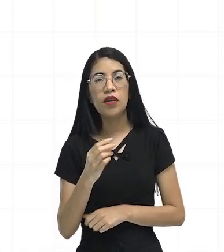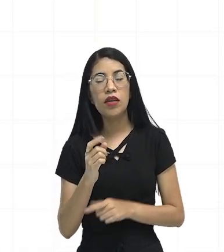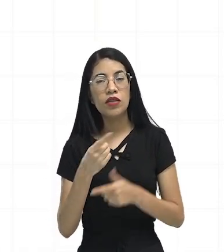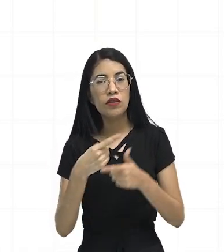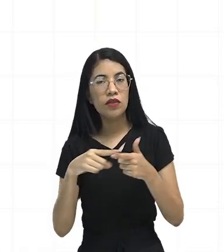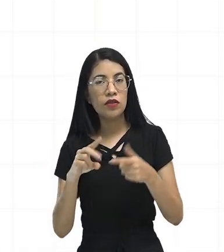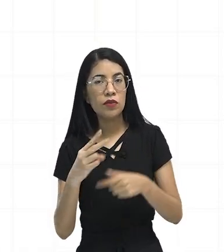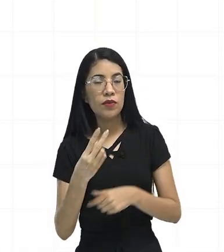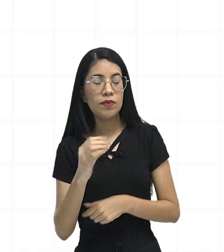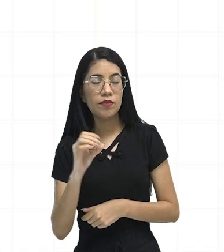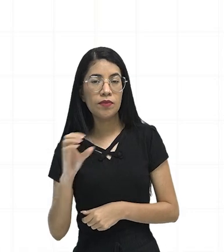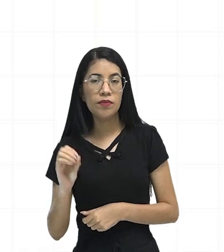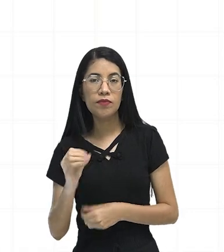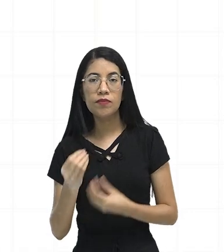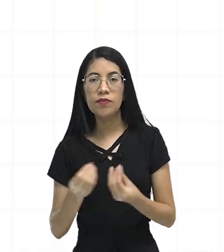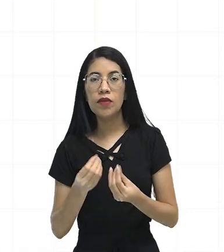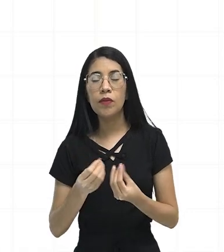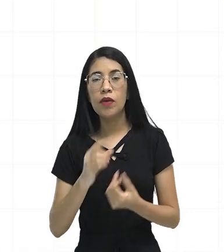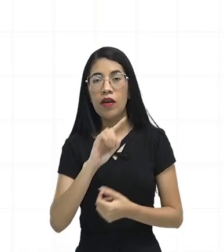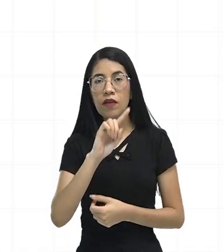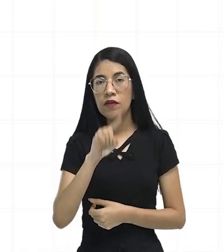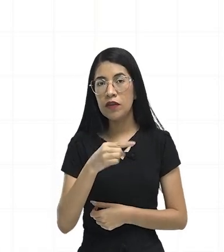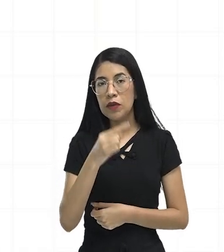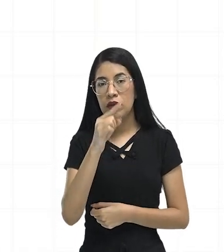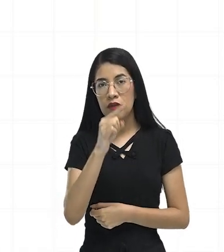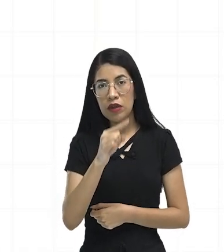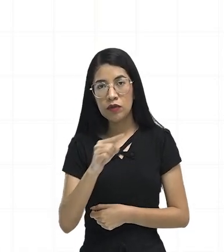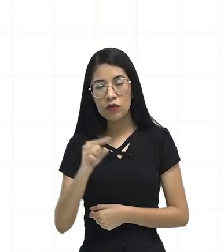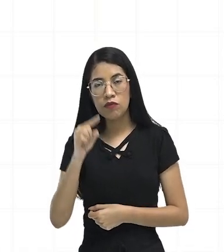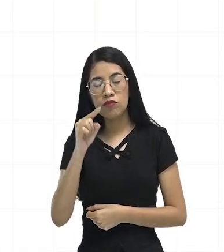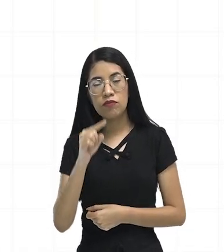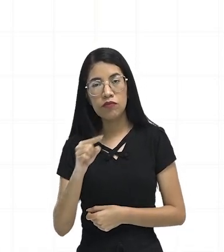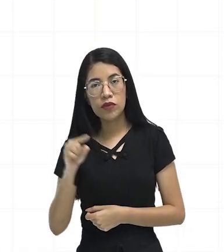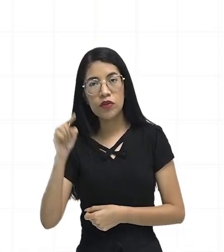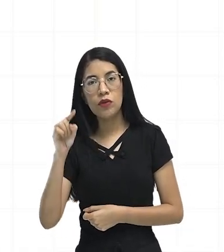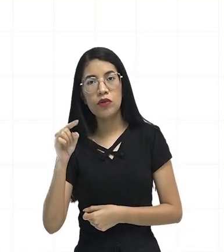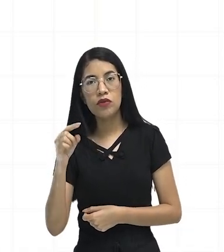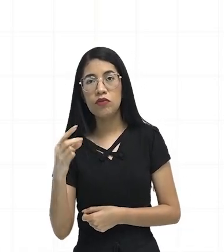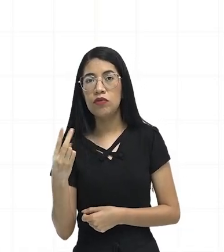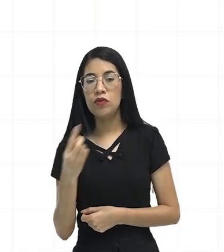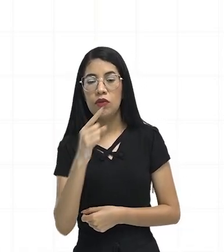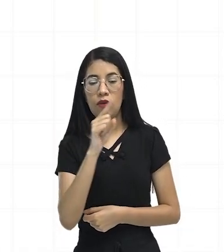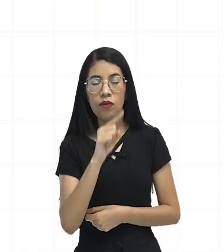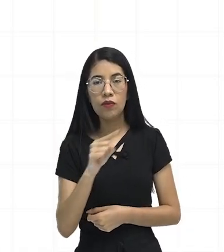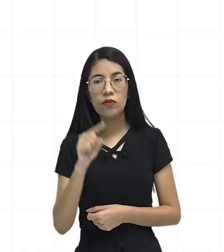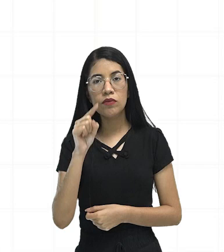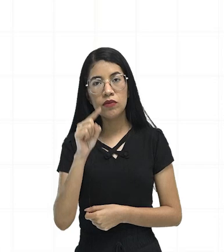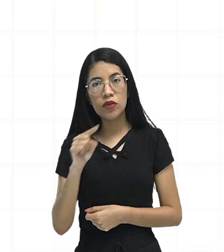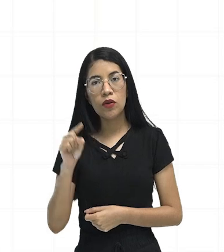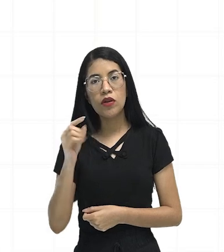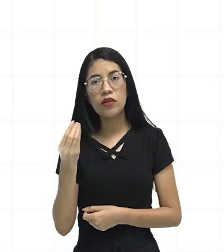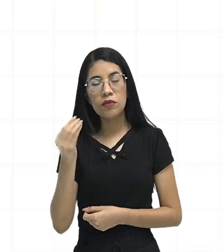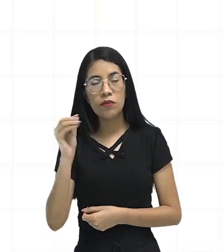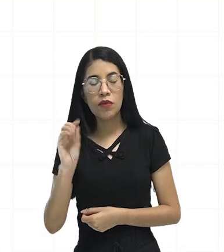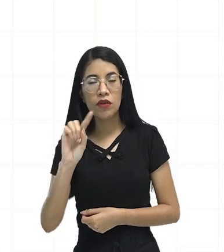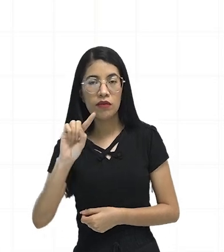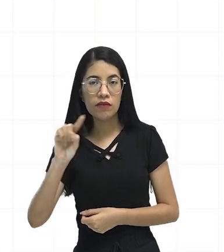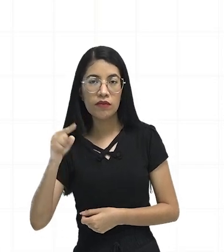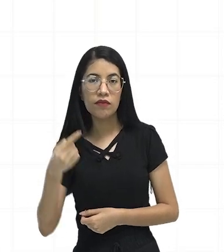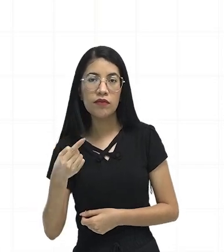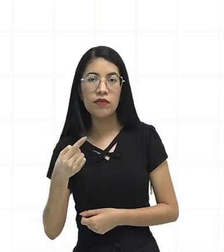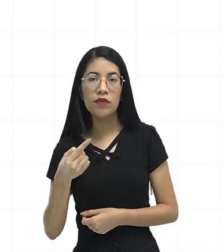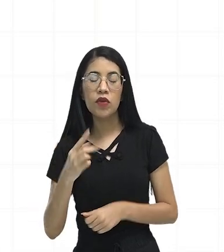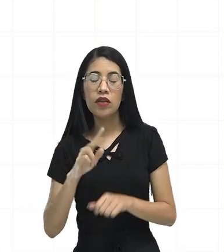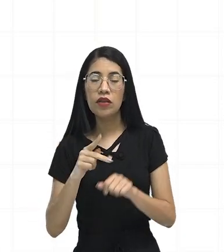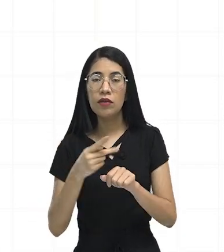eu vou deslocar a minha vírgula 2 casas decimais para a esquerda. A vírgula, ela está